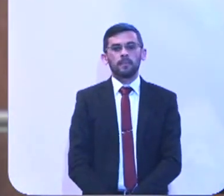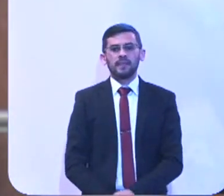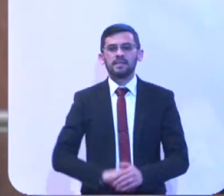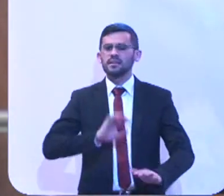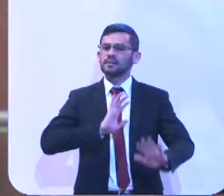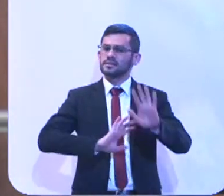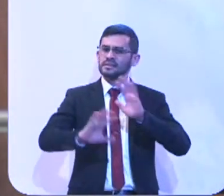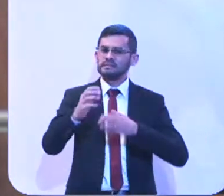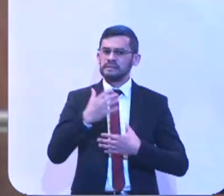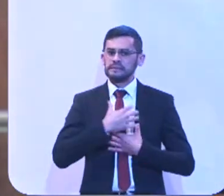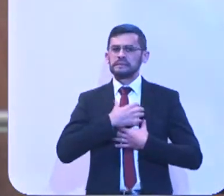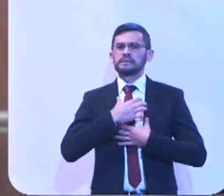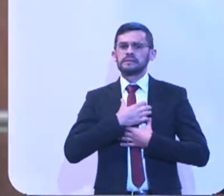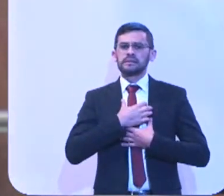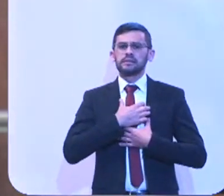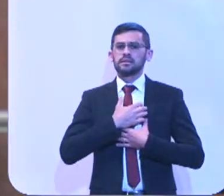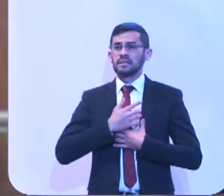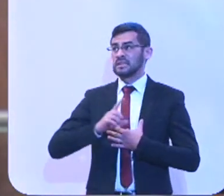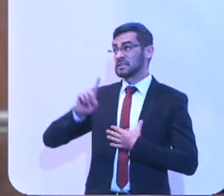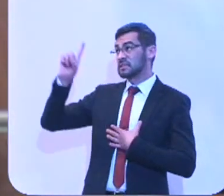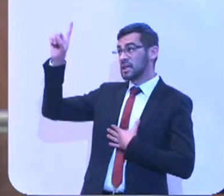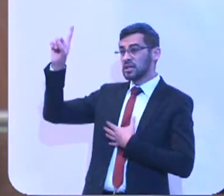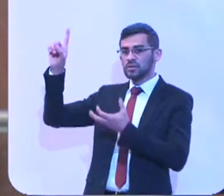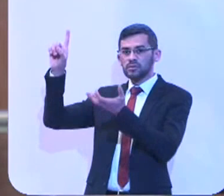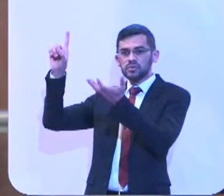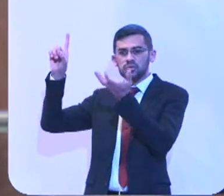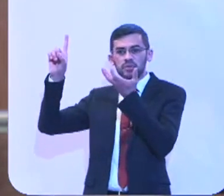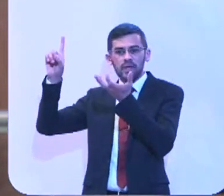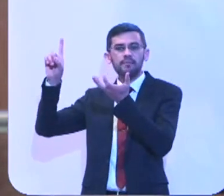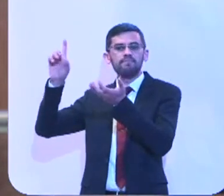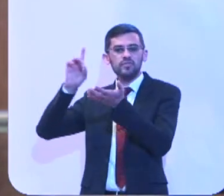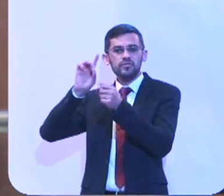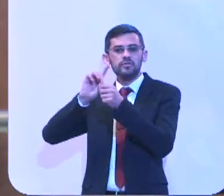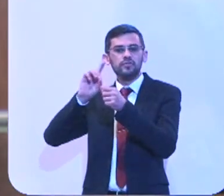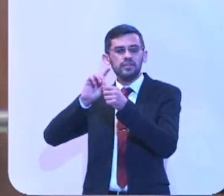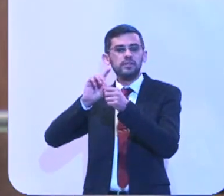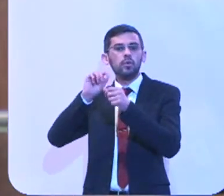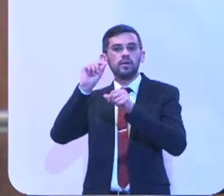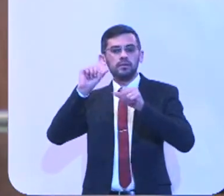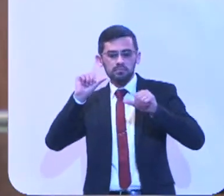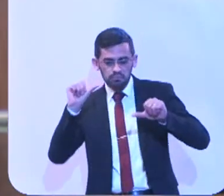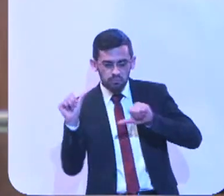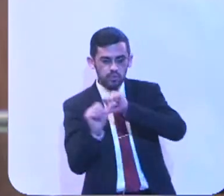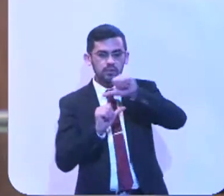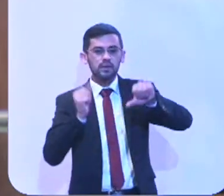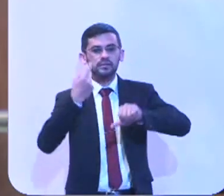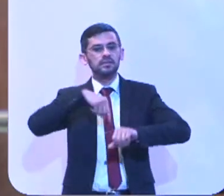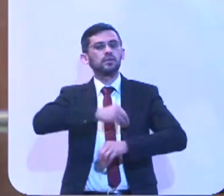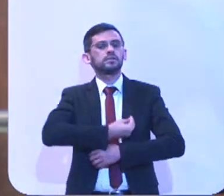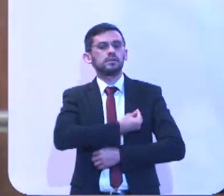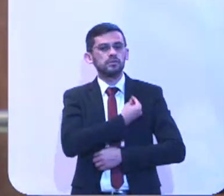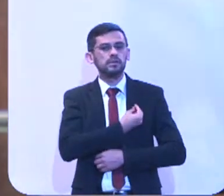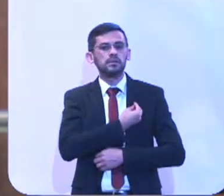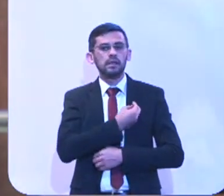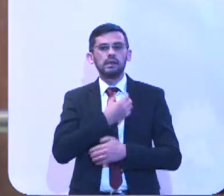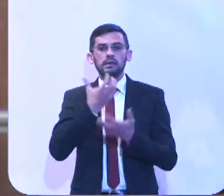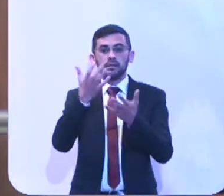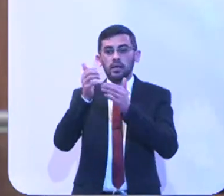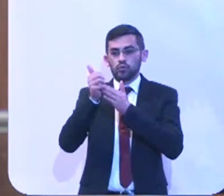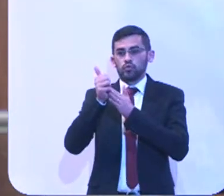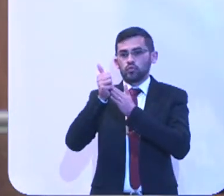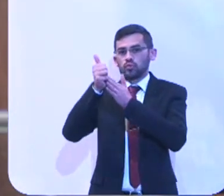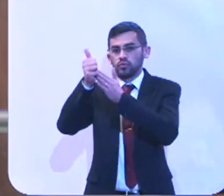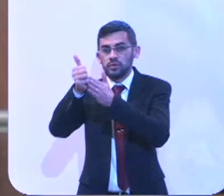te incomodam? Ele quer tirar-nos da zona de conforto. Ele quer levar-nos na direção dos